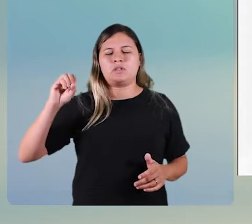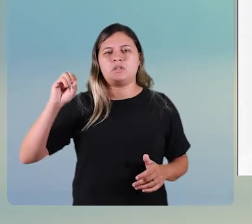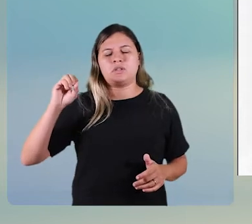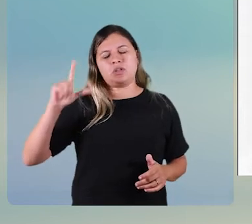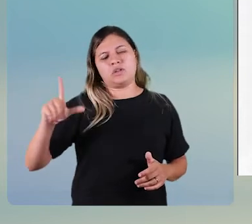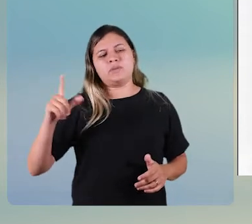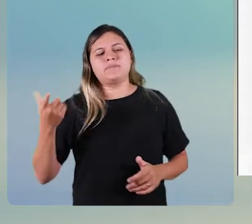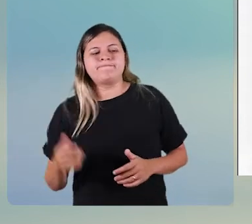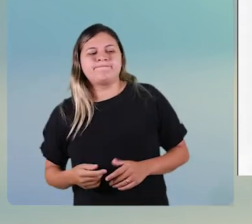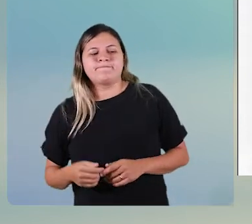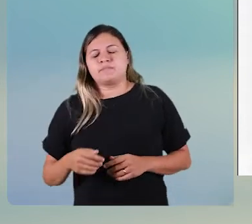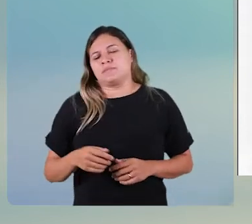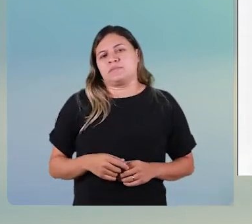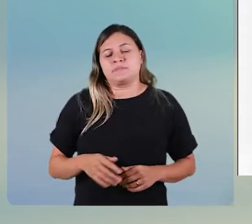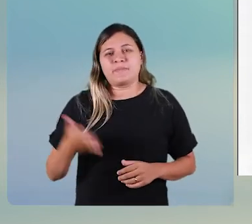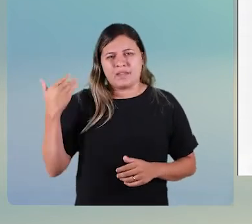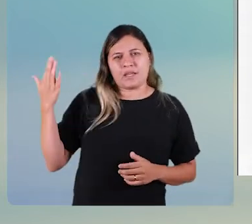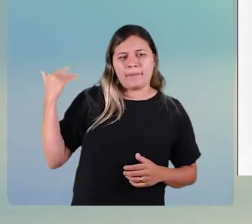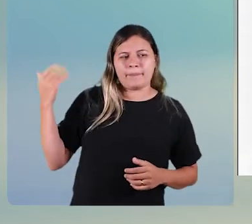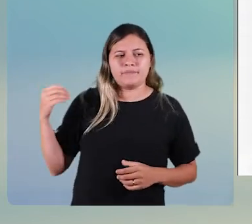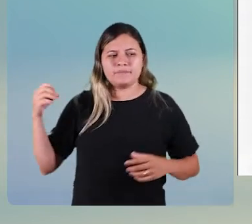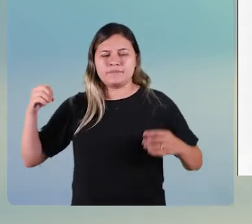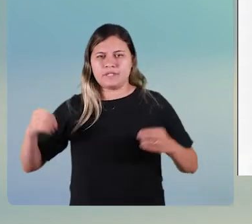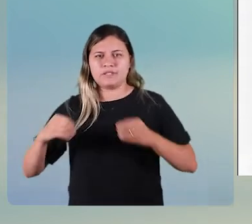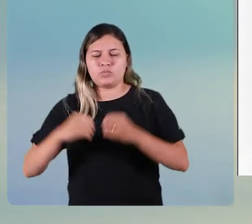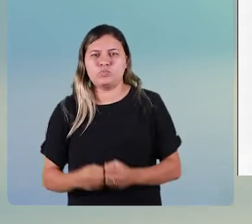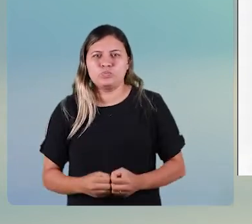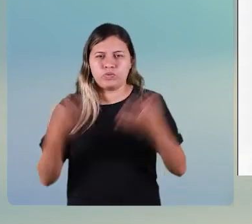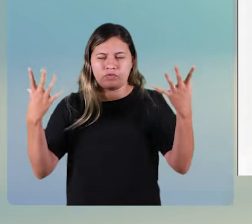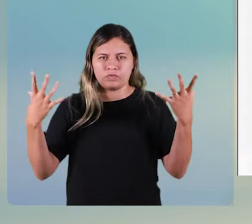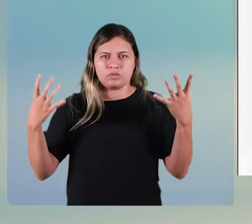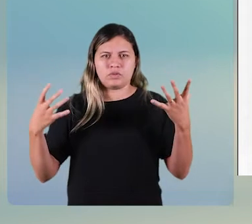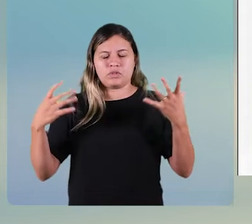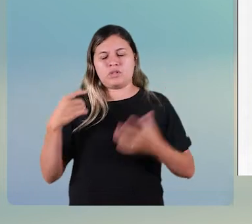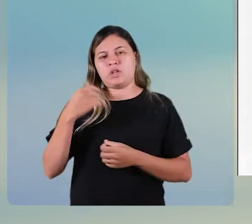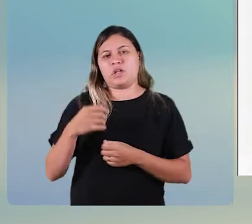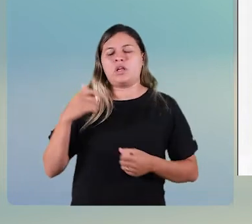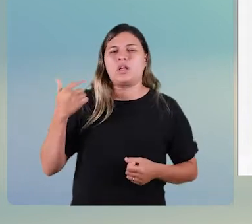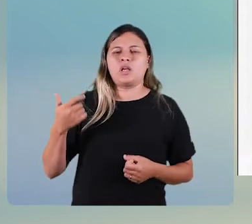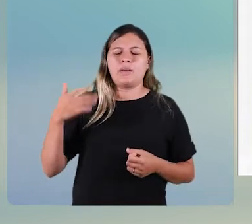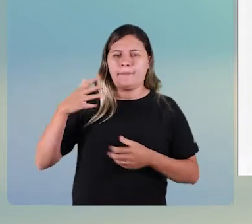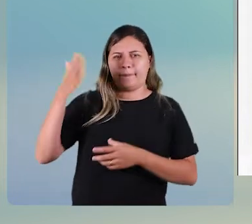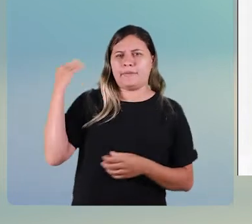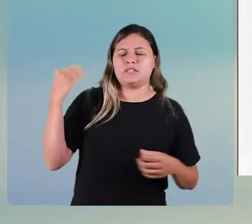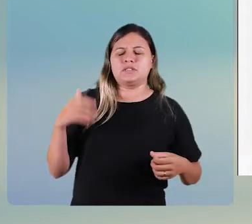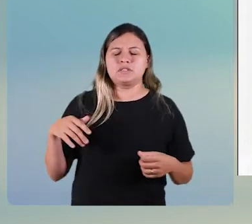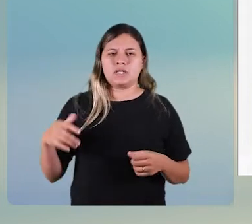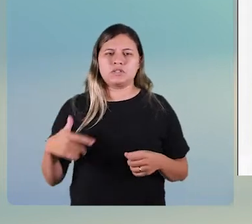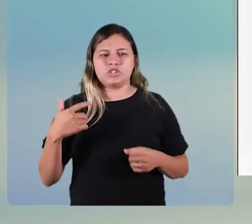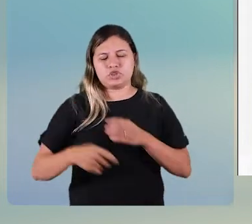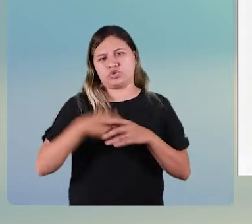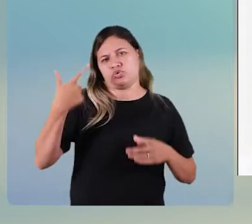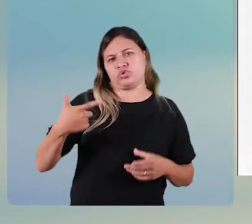tempo, também teve aquela explosão do chamado etanol de segunda geração. Né? Esse que eu falei para vocês agora é o etanol de primeira